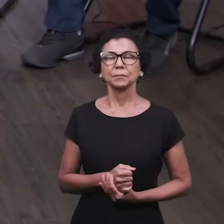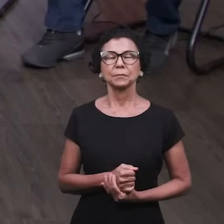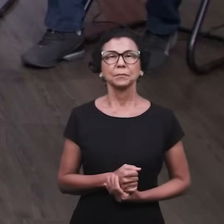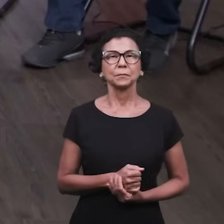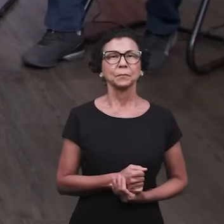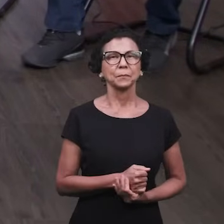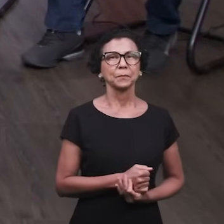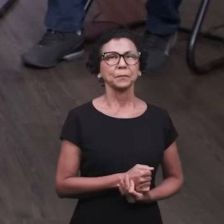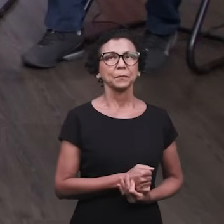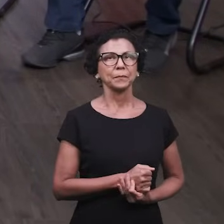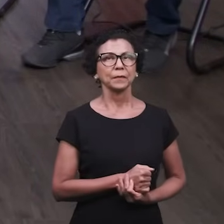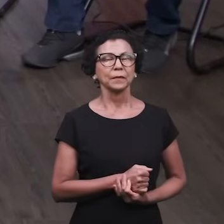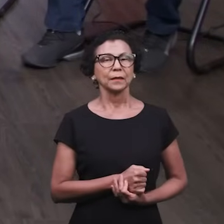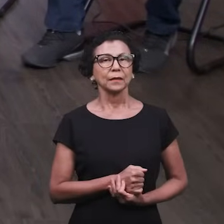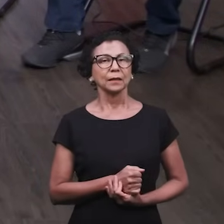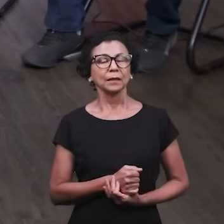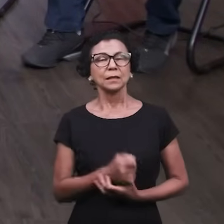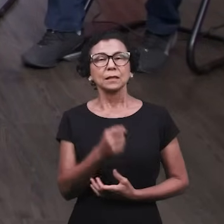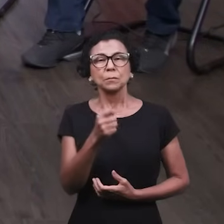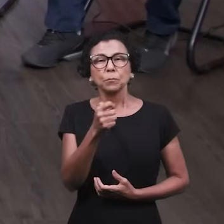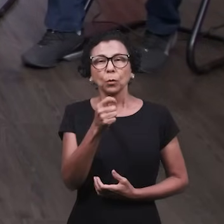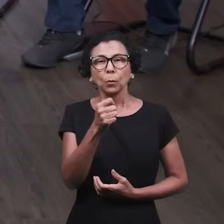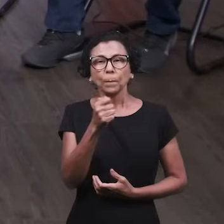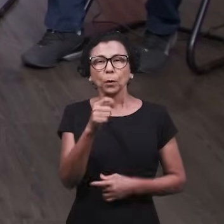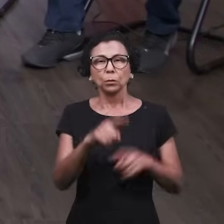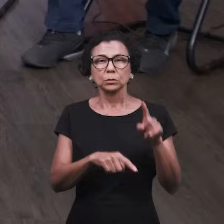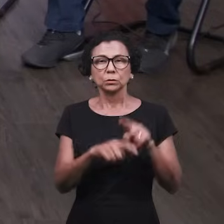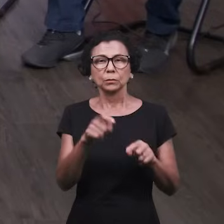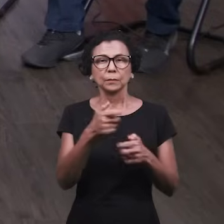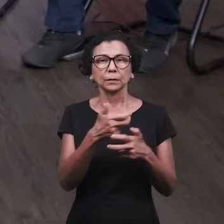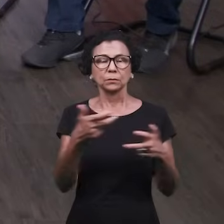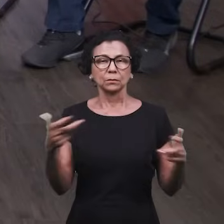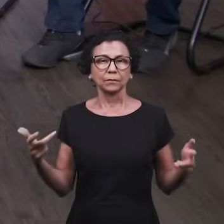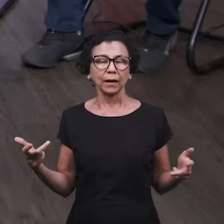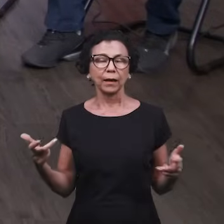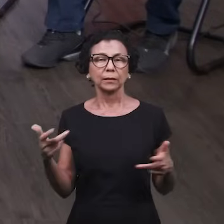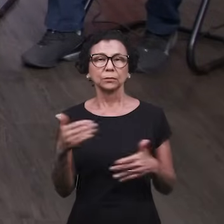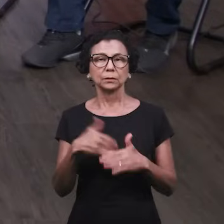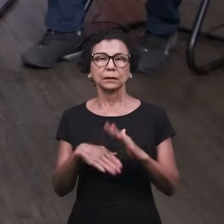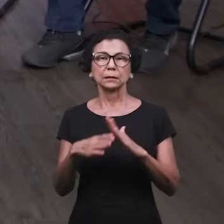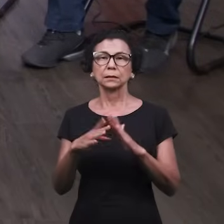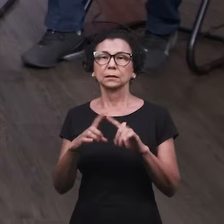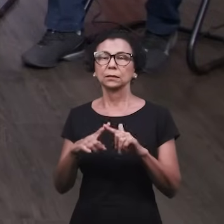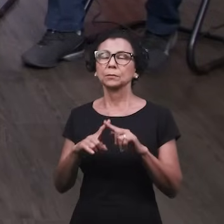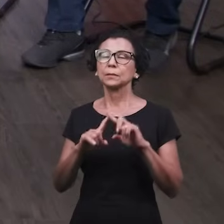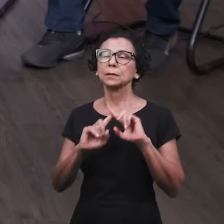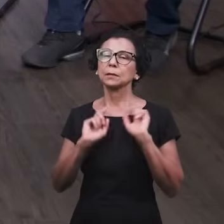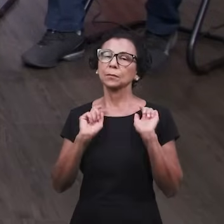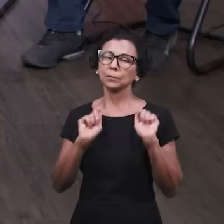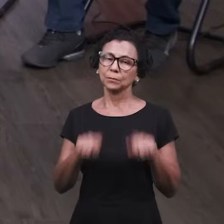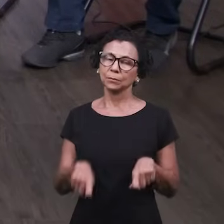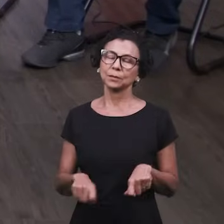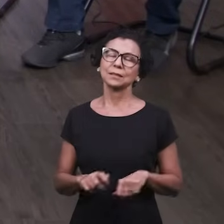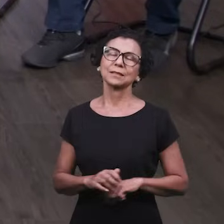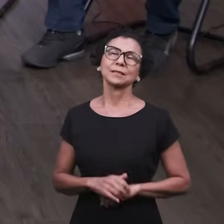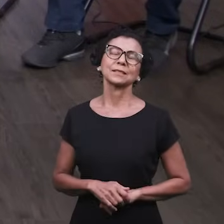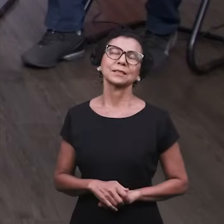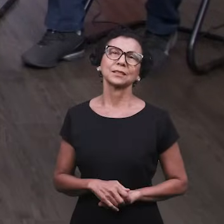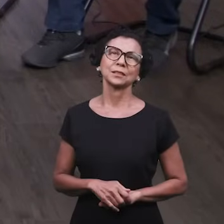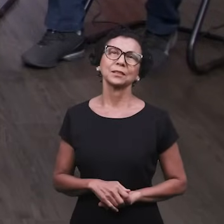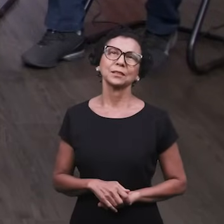tocando, que mesmo havendo poucos instrumentos na igreja, é o que a gente sempre tem falado, né? que é possível na igreja você